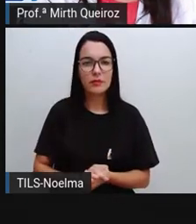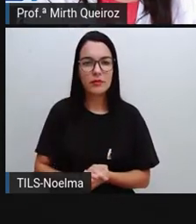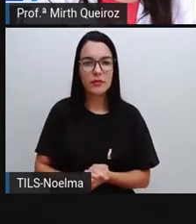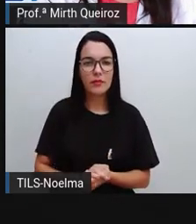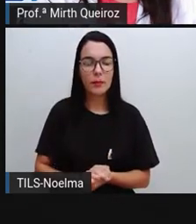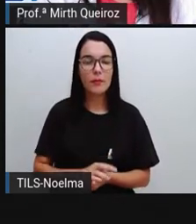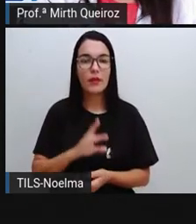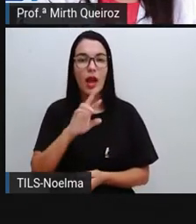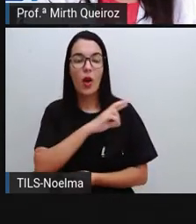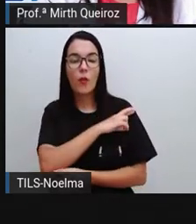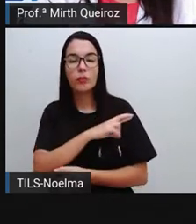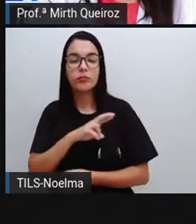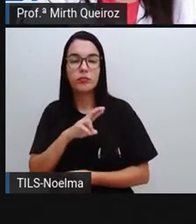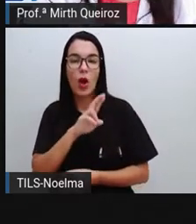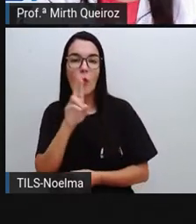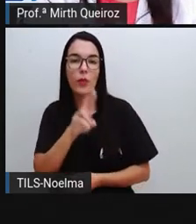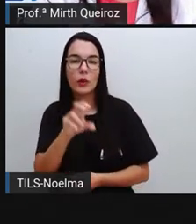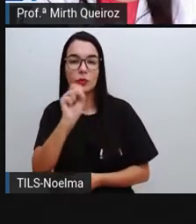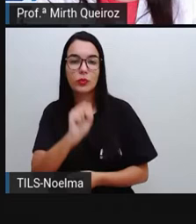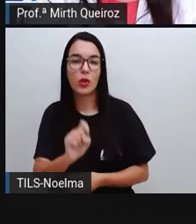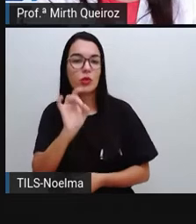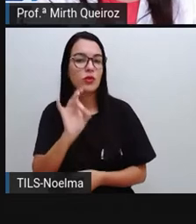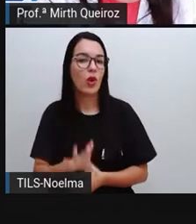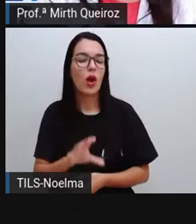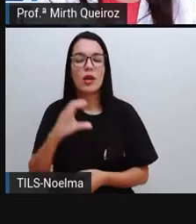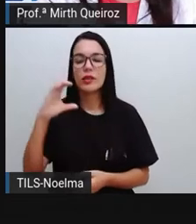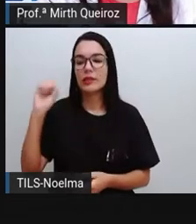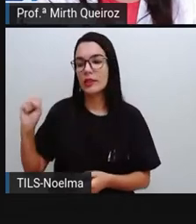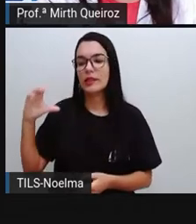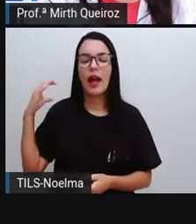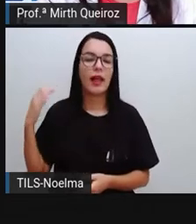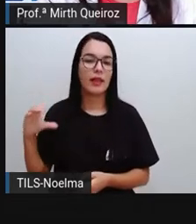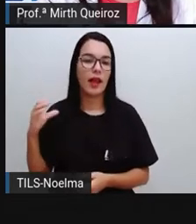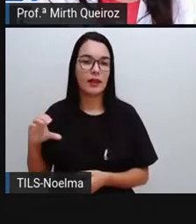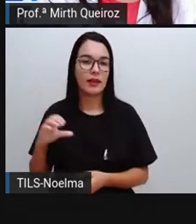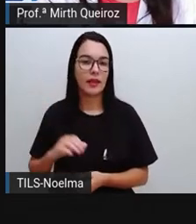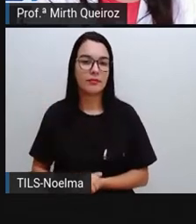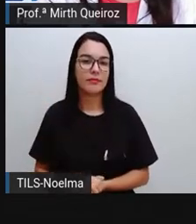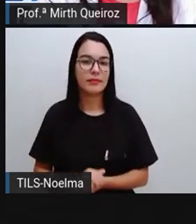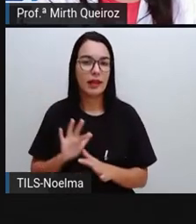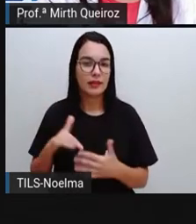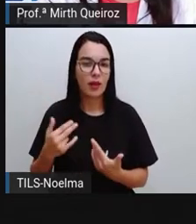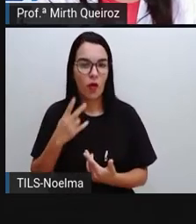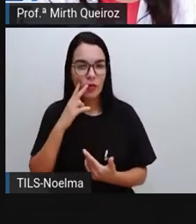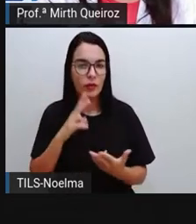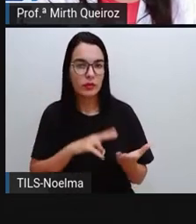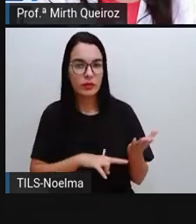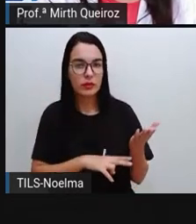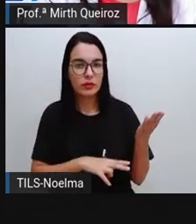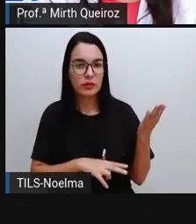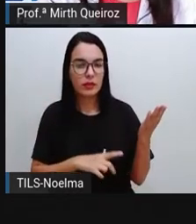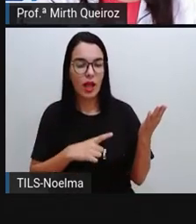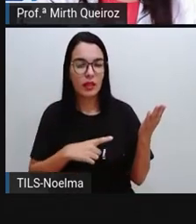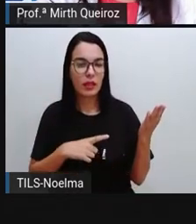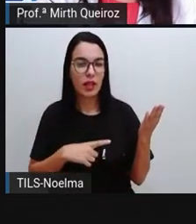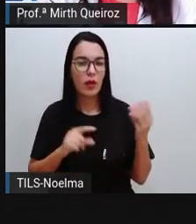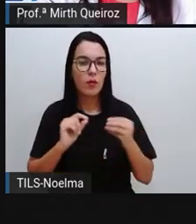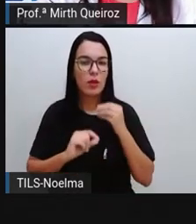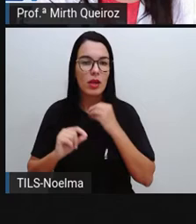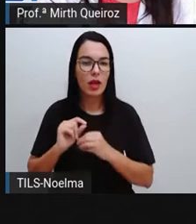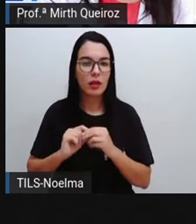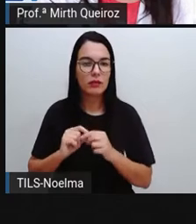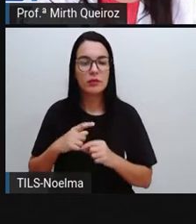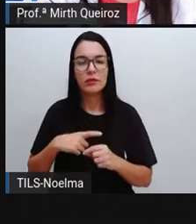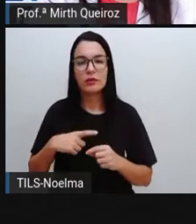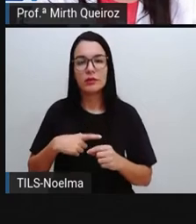Sul só com Santa Catarina. Então, o que está em volta aí deste estado são